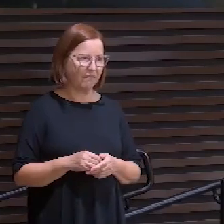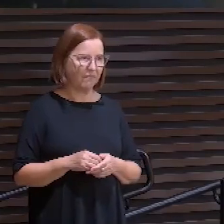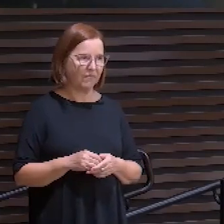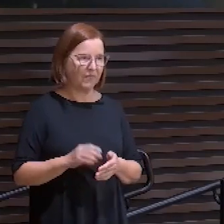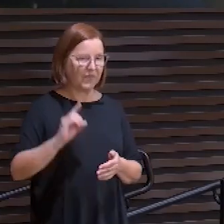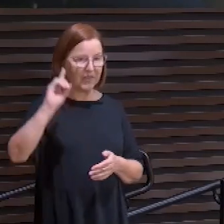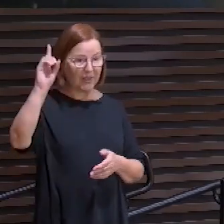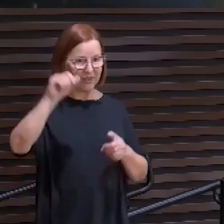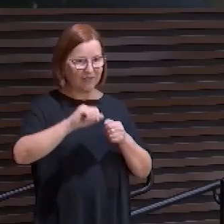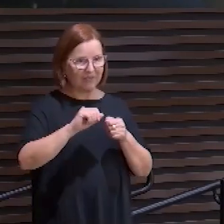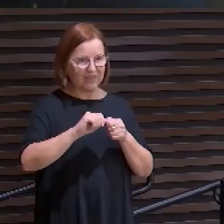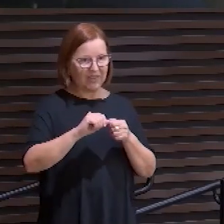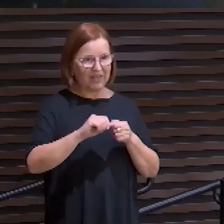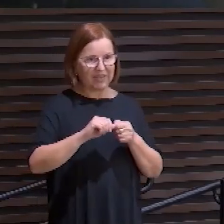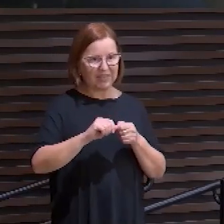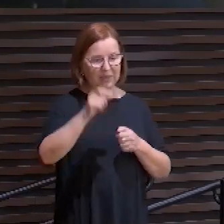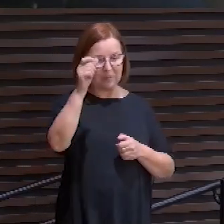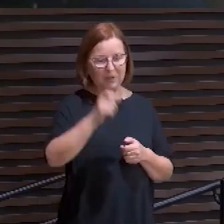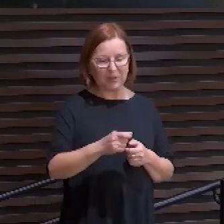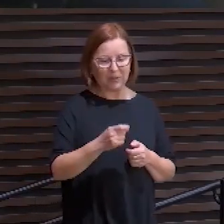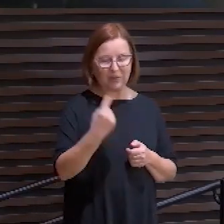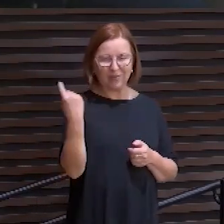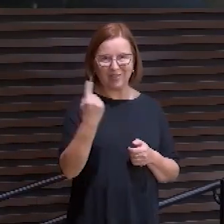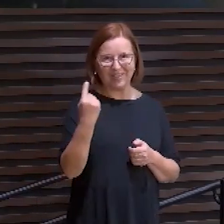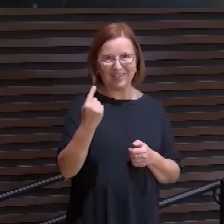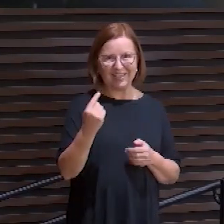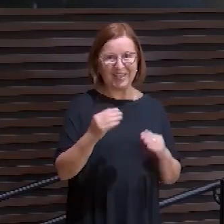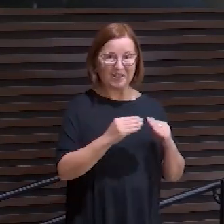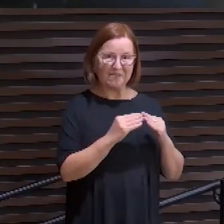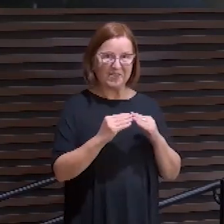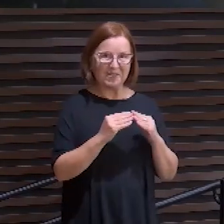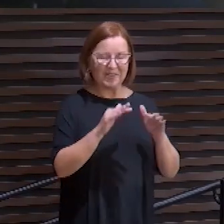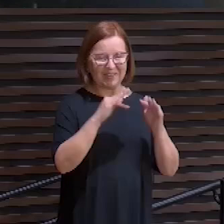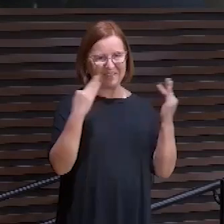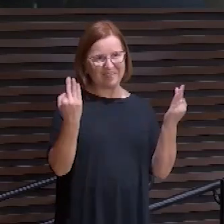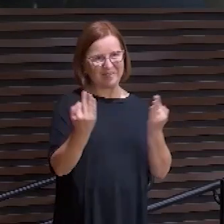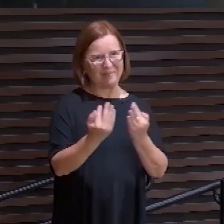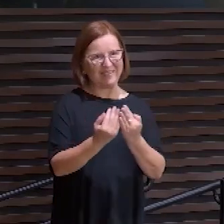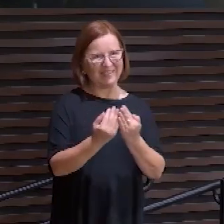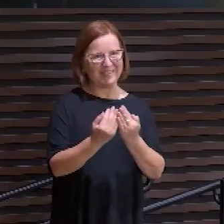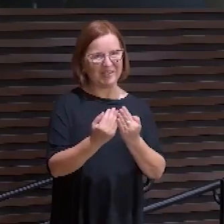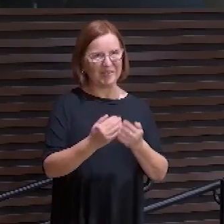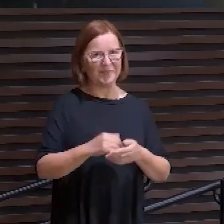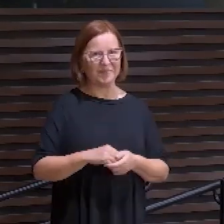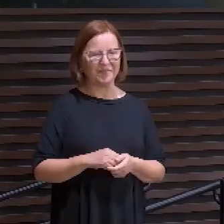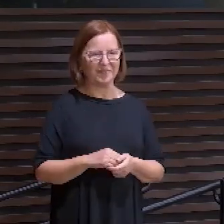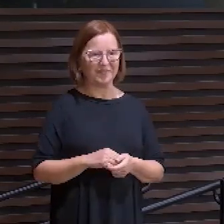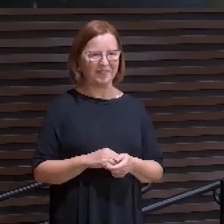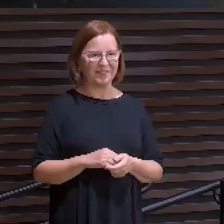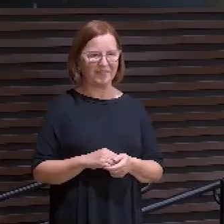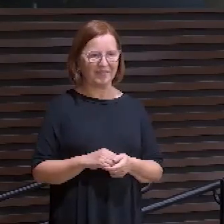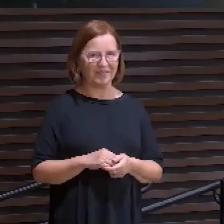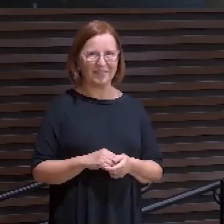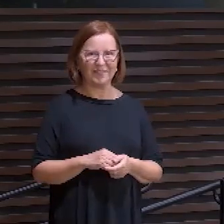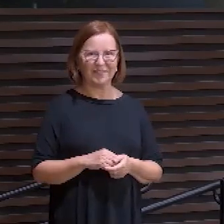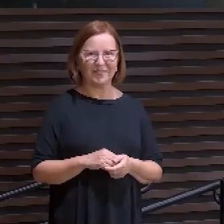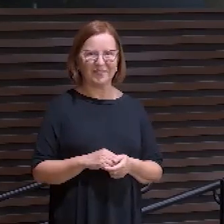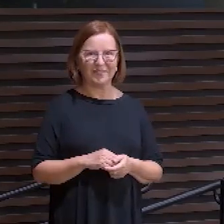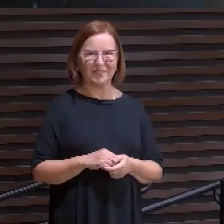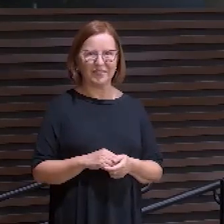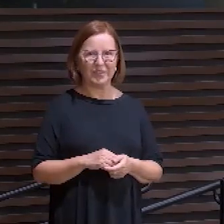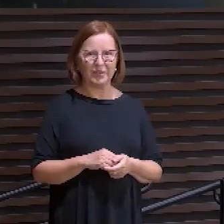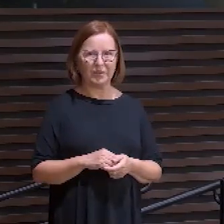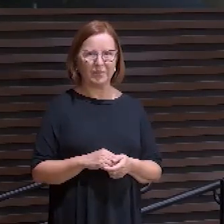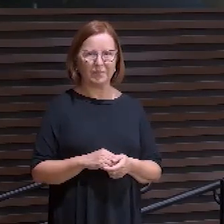Deus faz que o solitário more em família. Mas que família é a nossa?